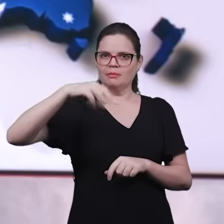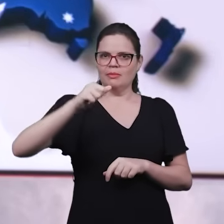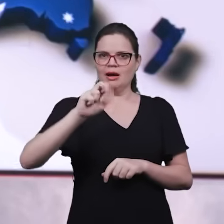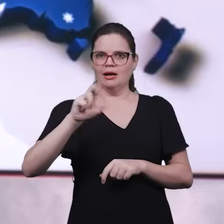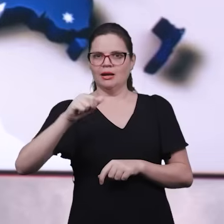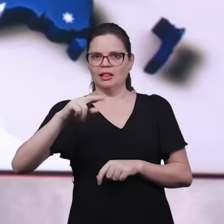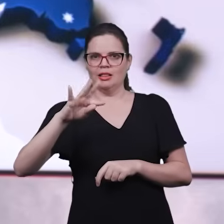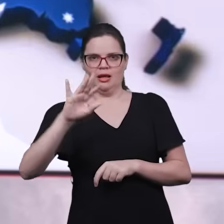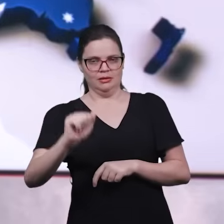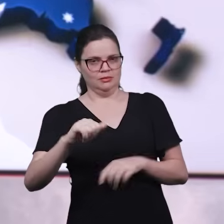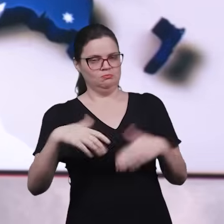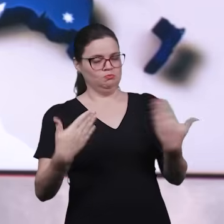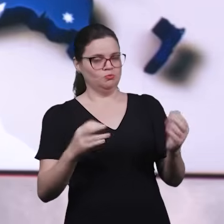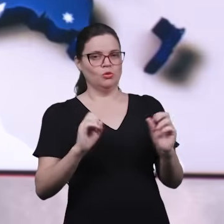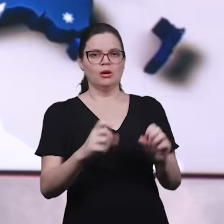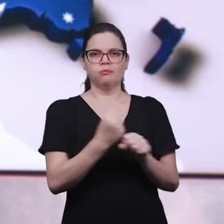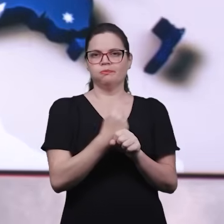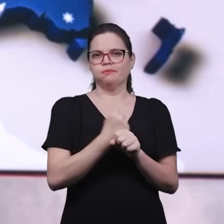Os anos se passaram,